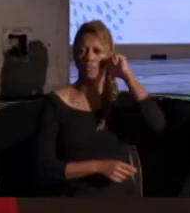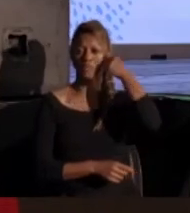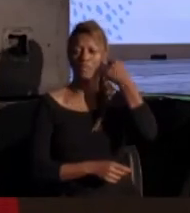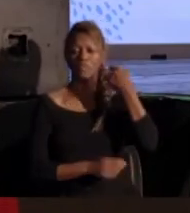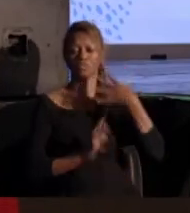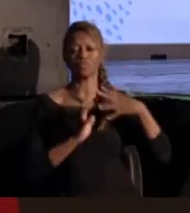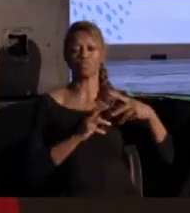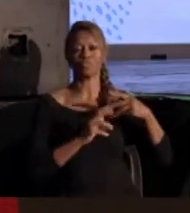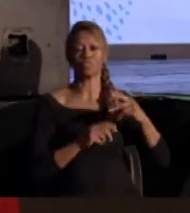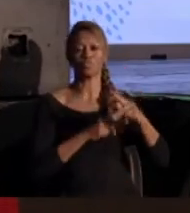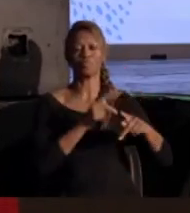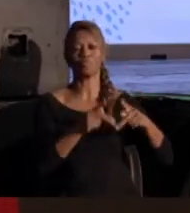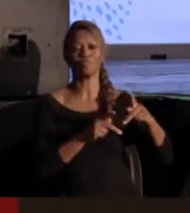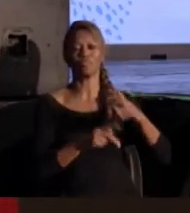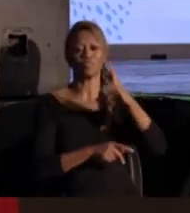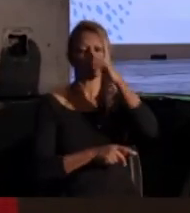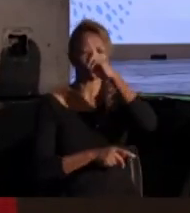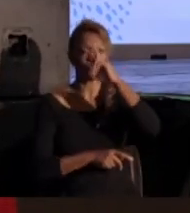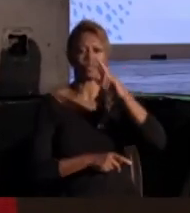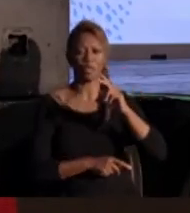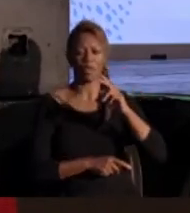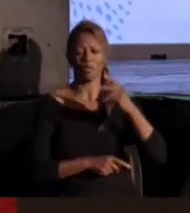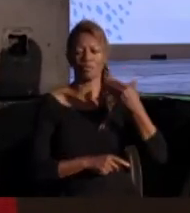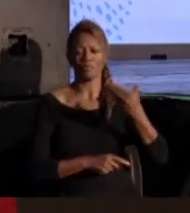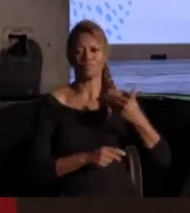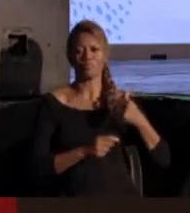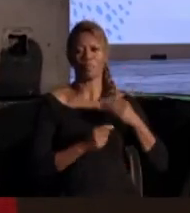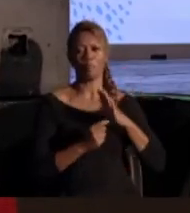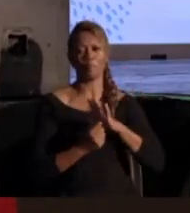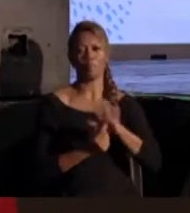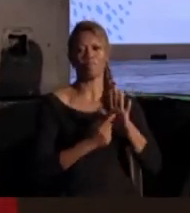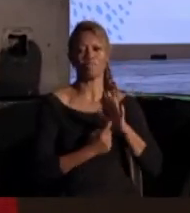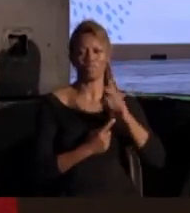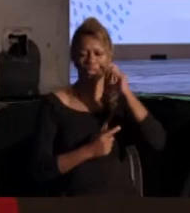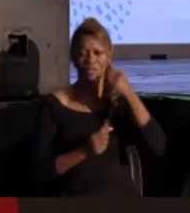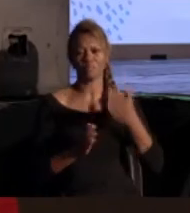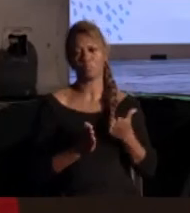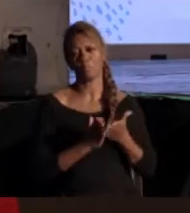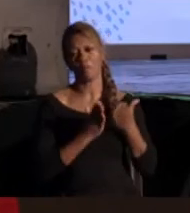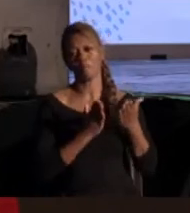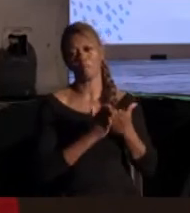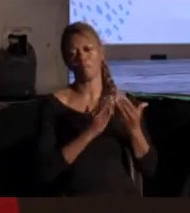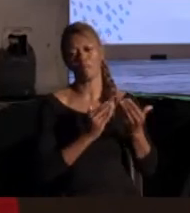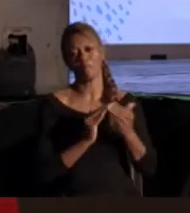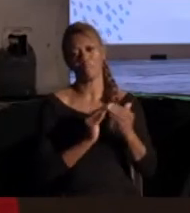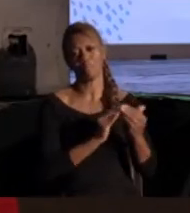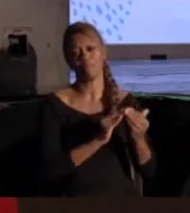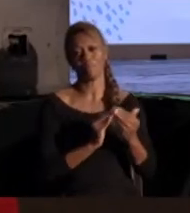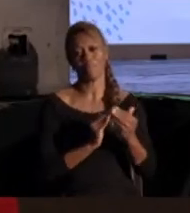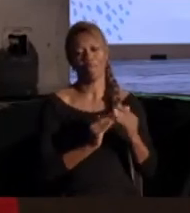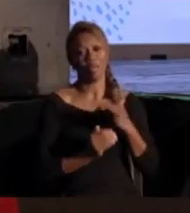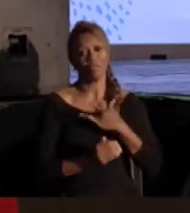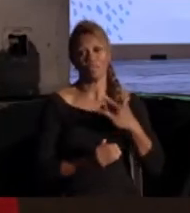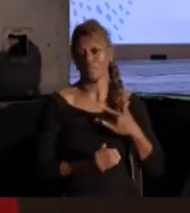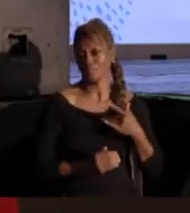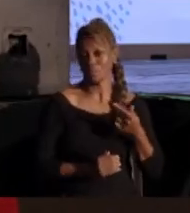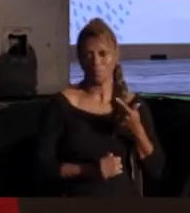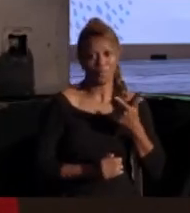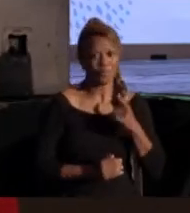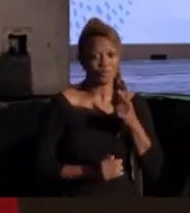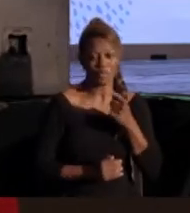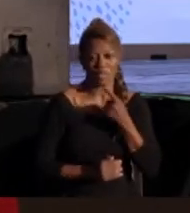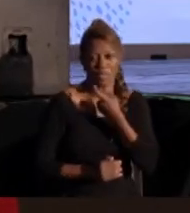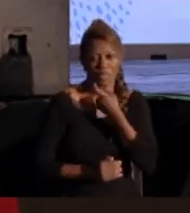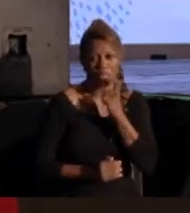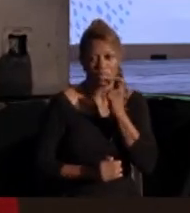toda a população mais pobre, e a população negra periférica, ter menos acesso à saúde, né, bucal, à